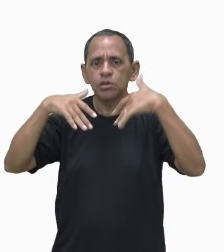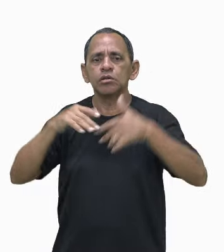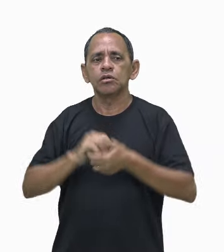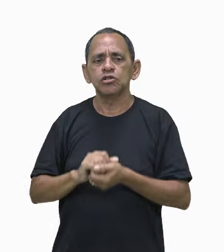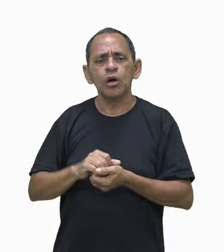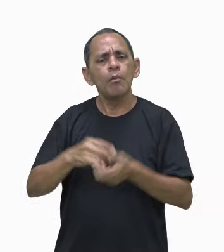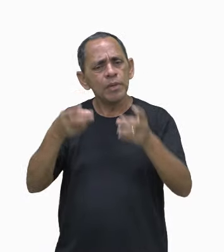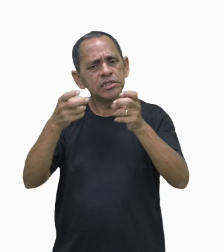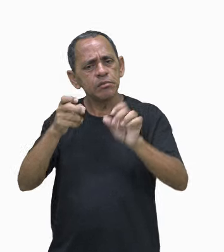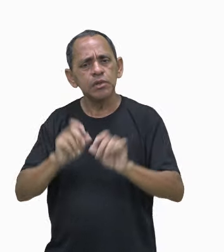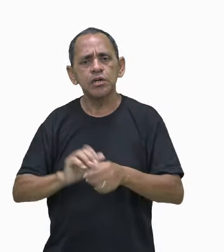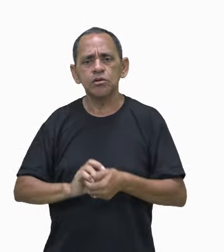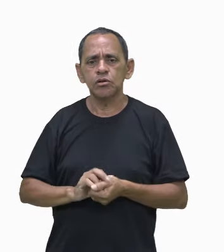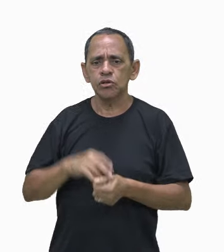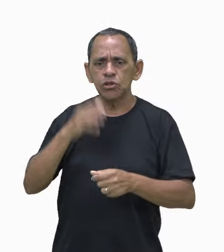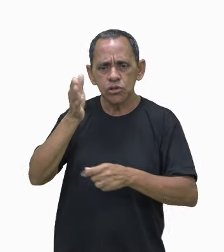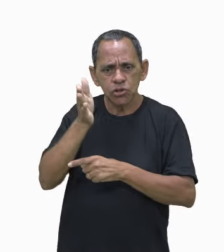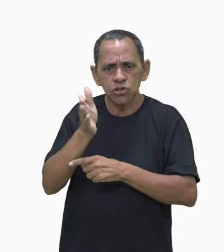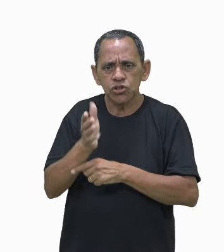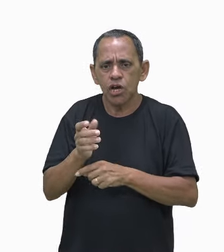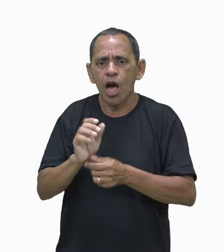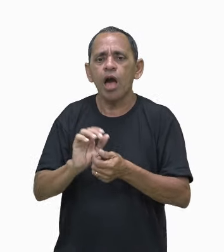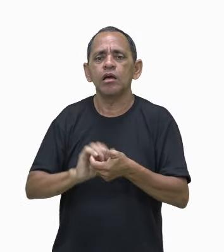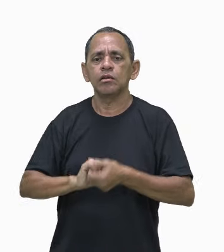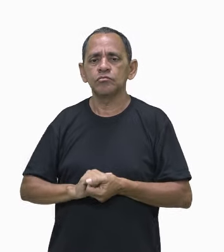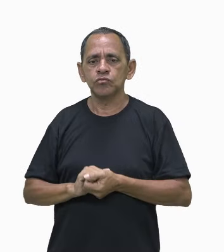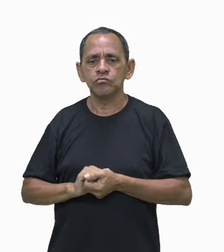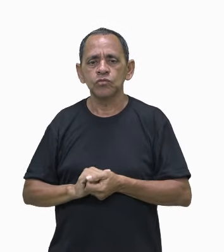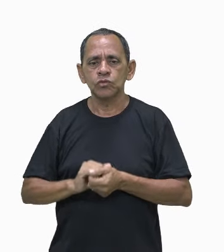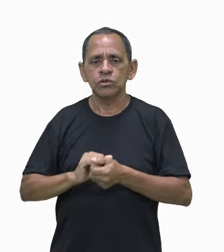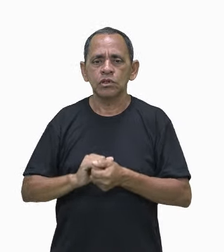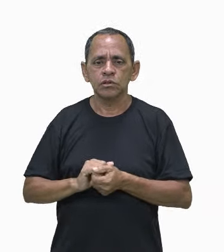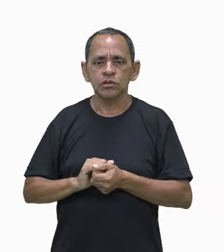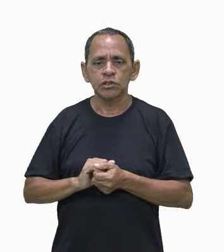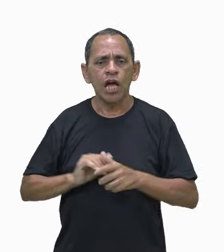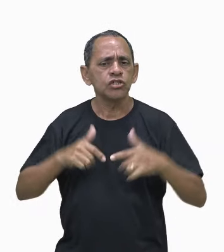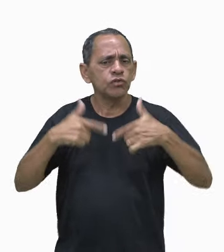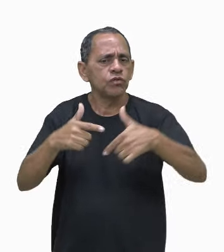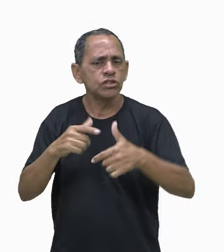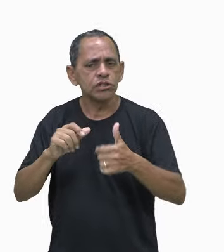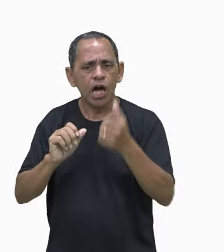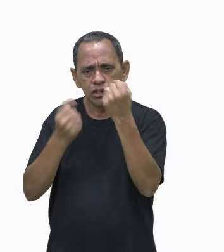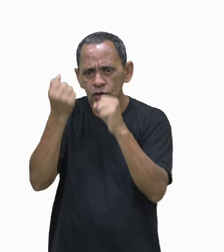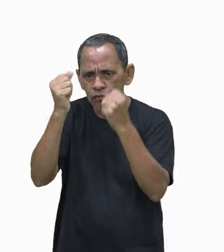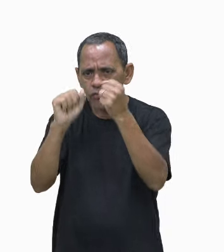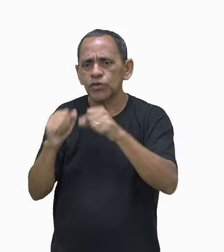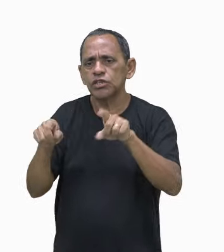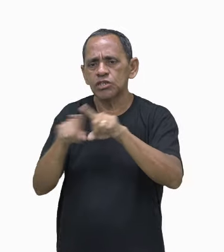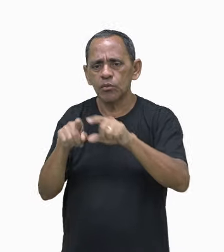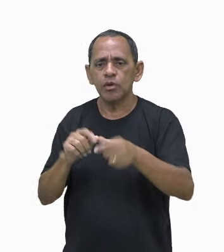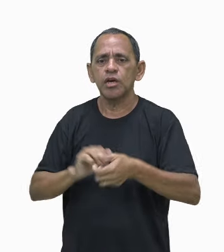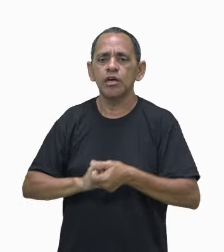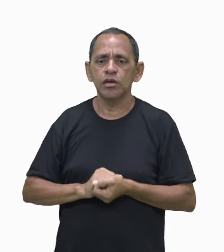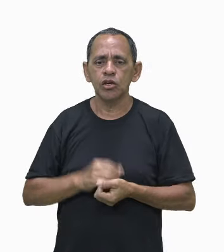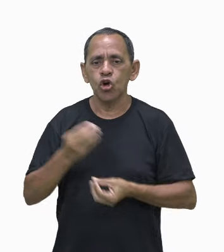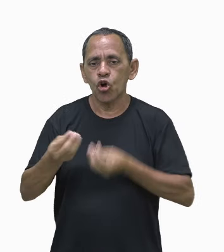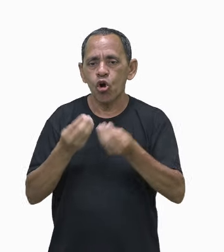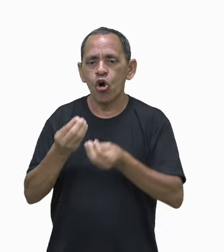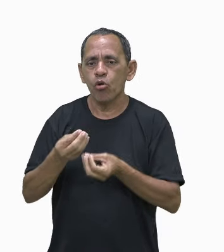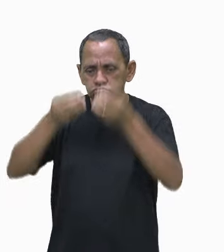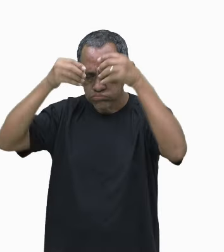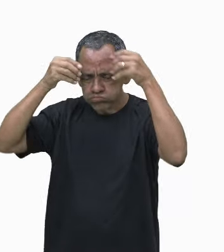muito, naqueles dias de muito calor? Então, ocorre ali com aquele suor a dissipação do calor. É uma